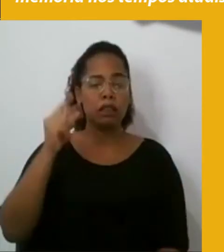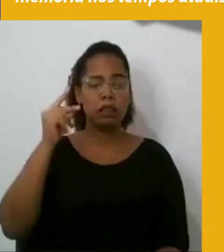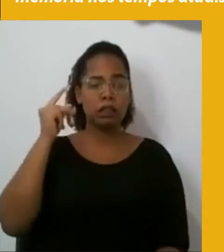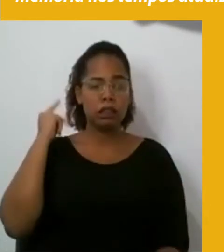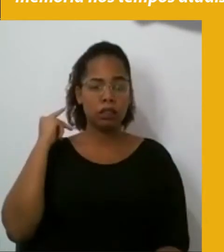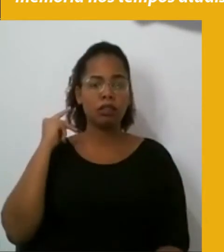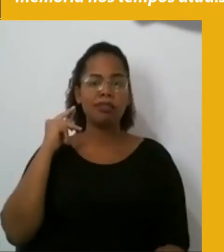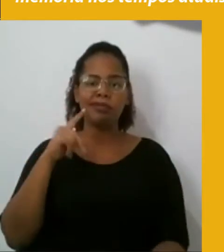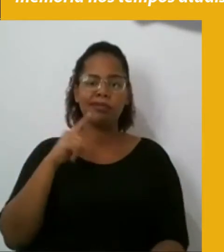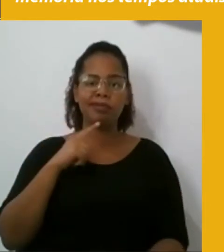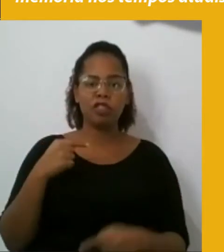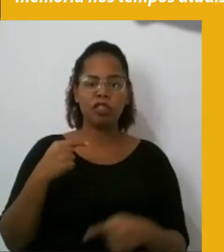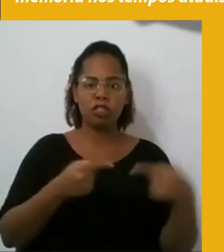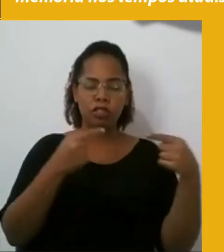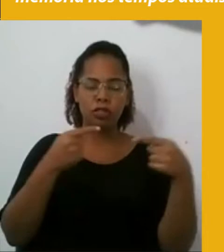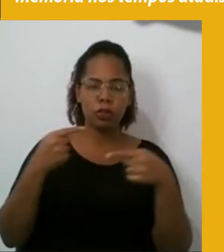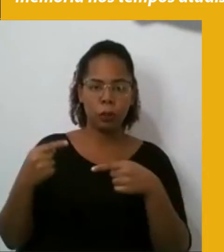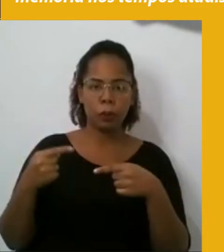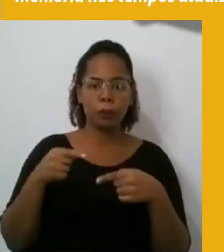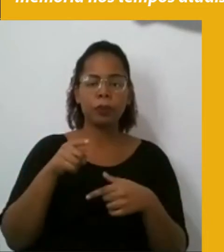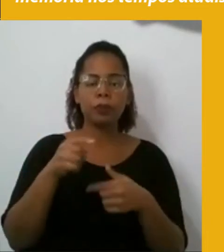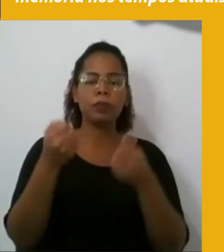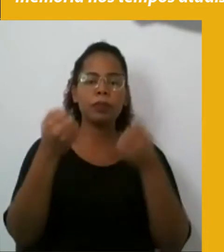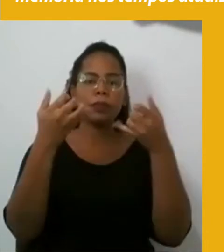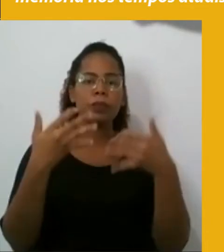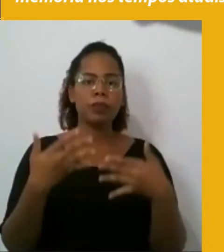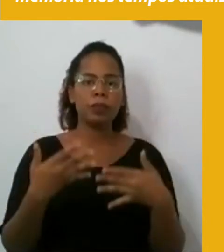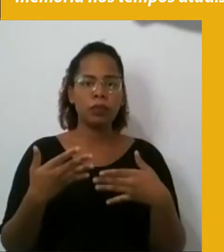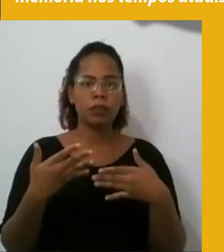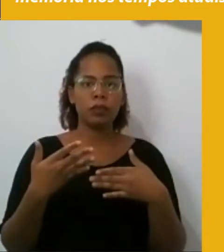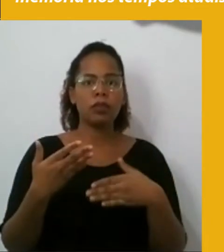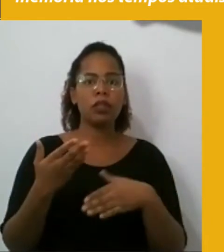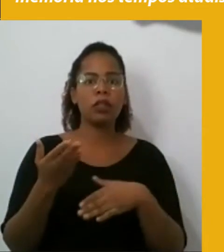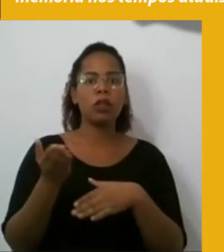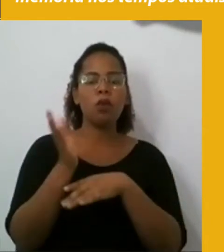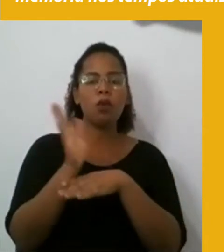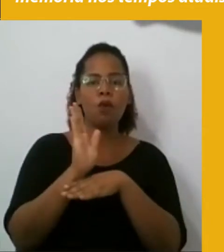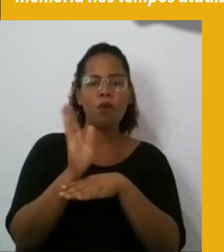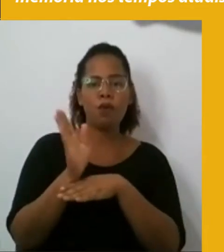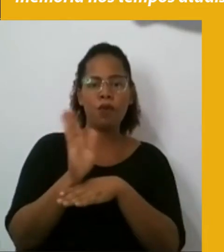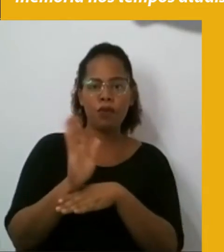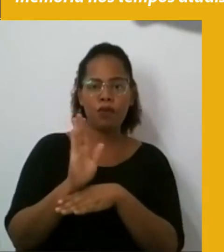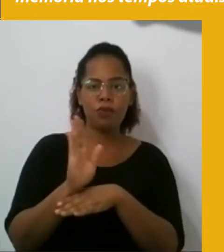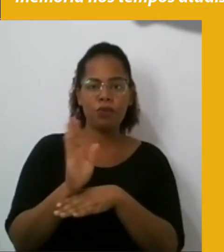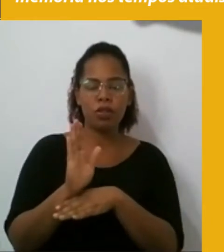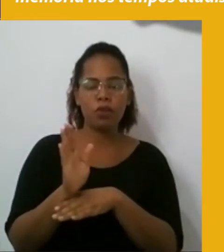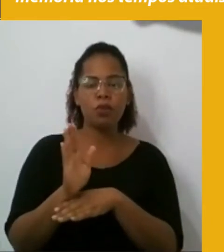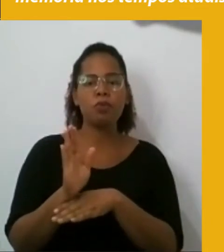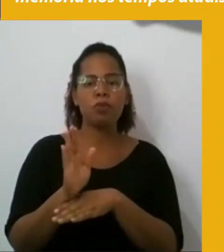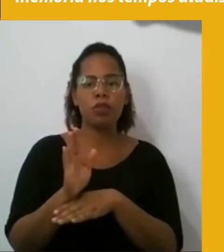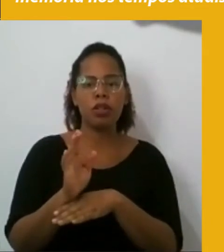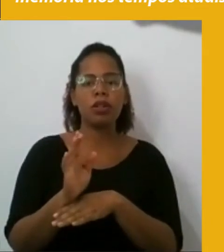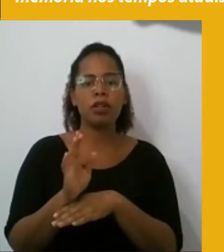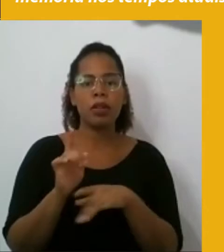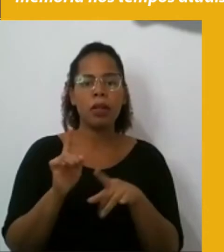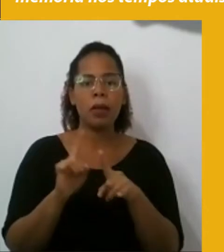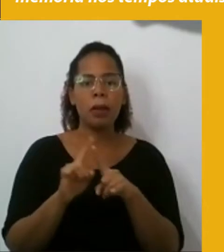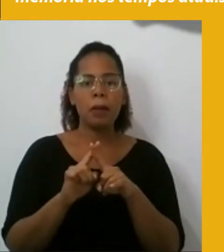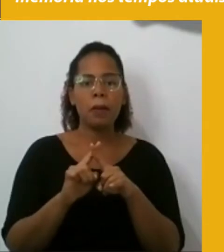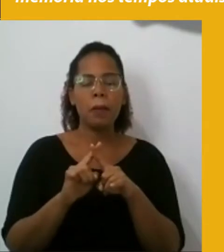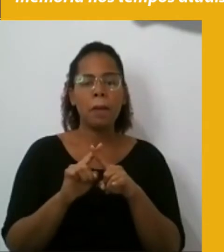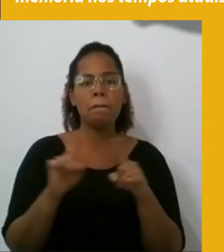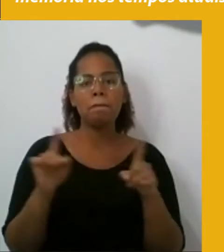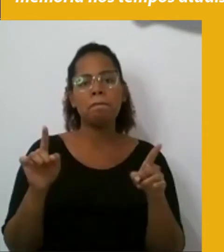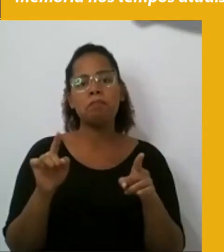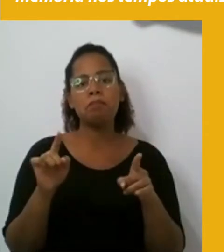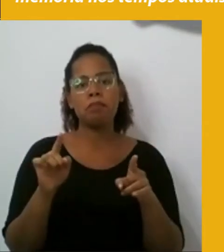Canudos, que você também falou agora do filme, que também passa lá, né? Mas o Euclides da Cunha, ele coloca essa